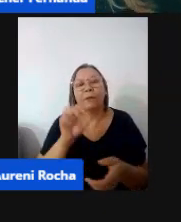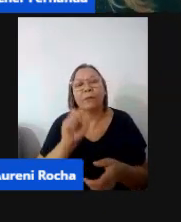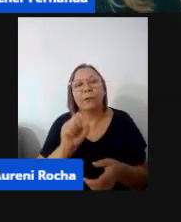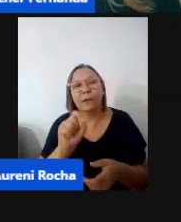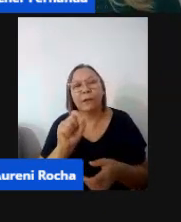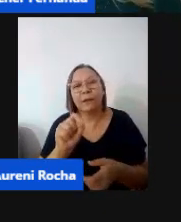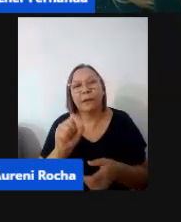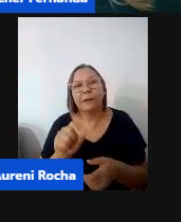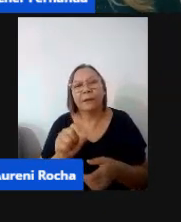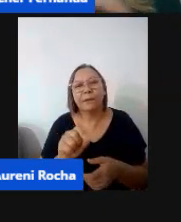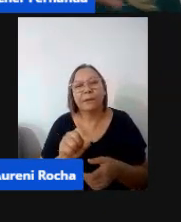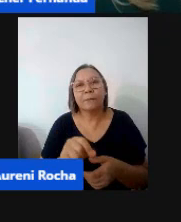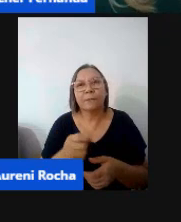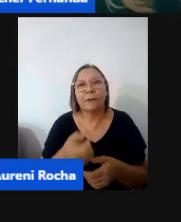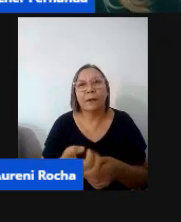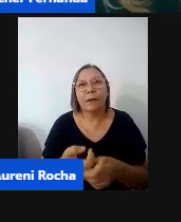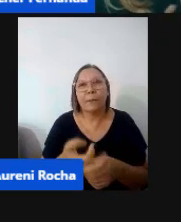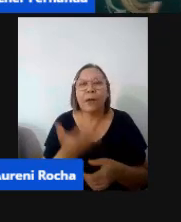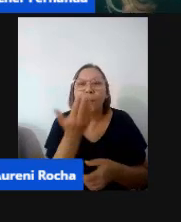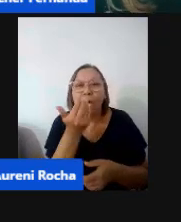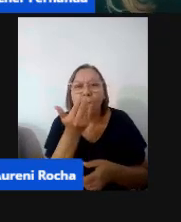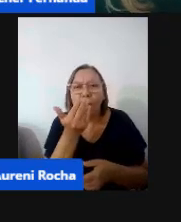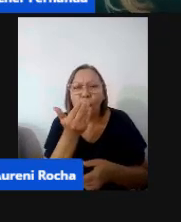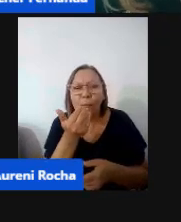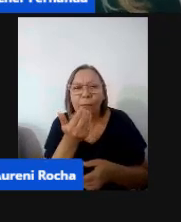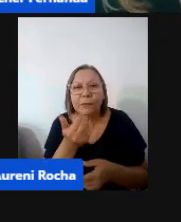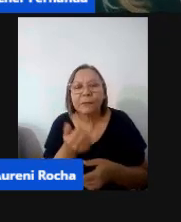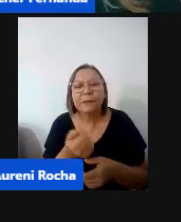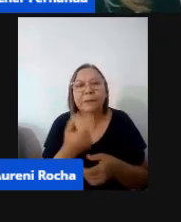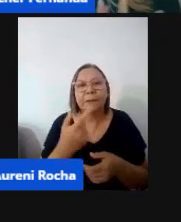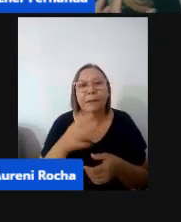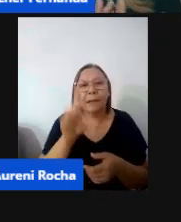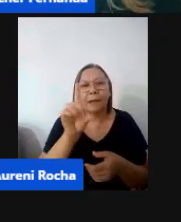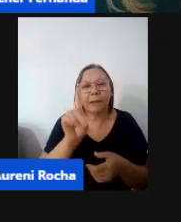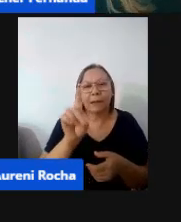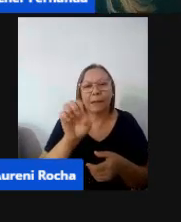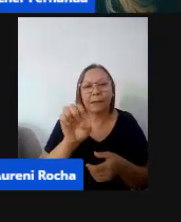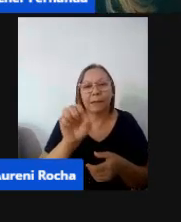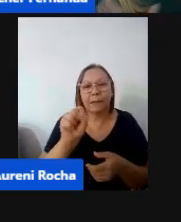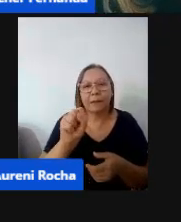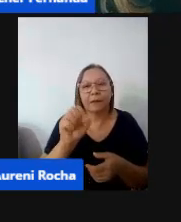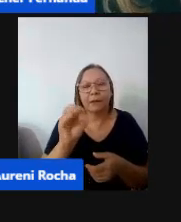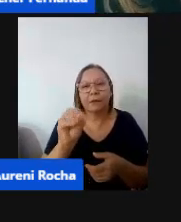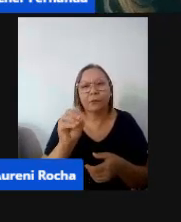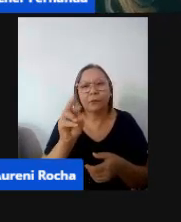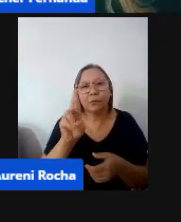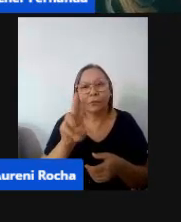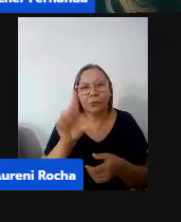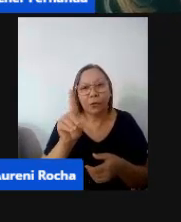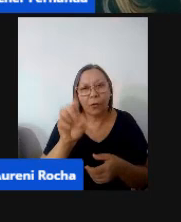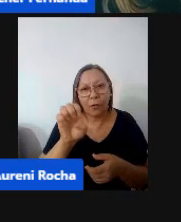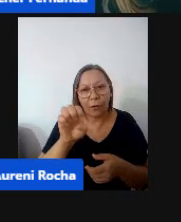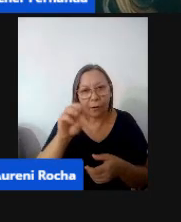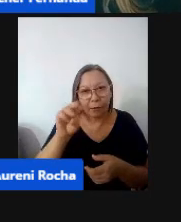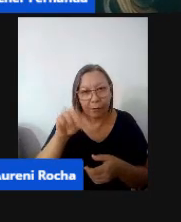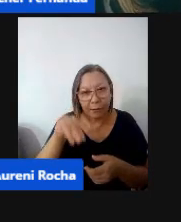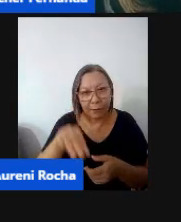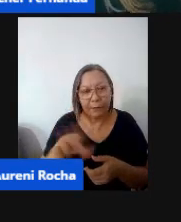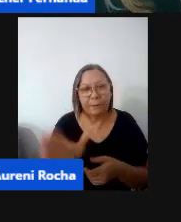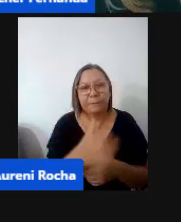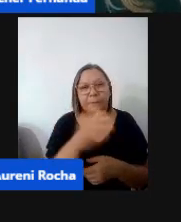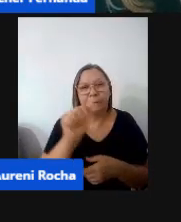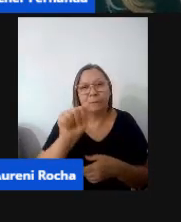alimentares. Então, aqui é uma infinidade de outras possibilidades que você pode promover para o aluno ter contato com a língua